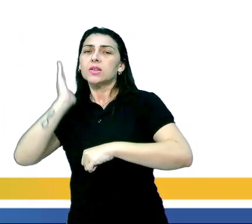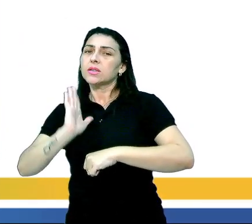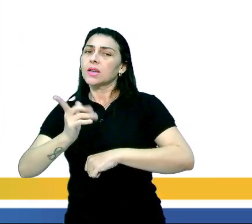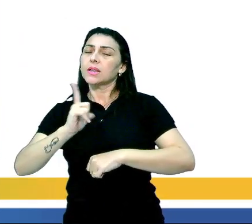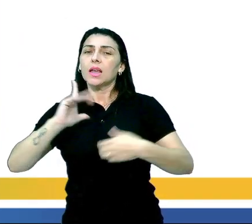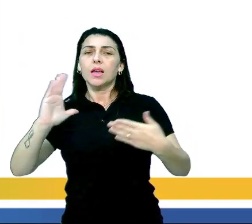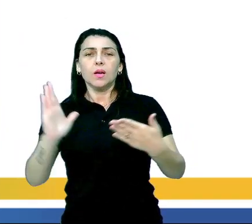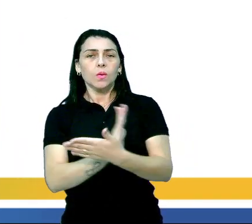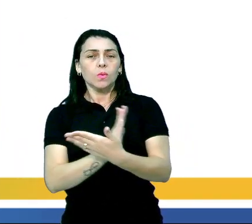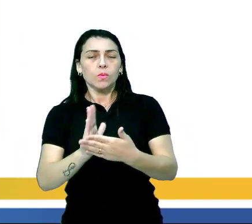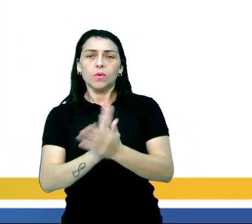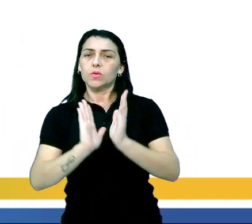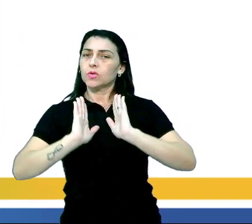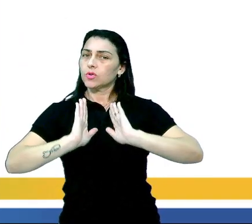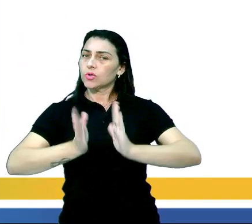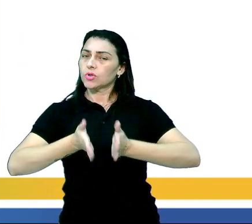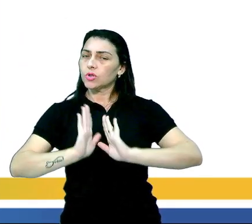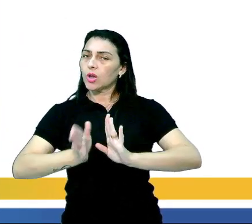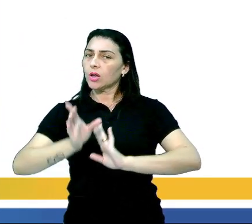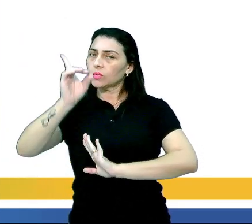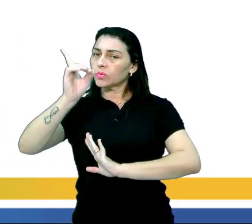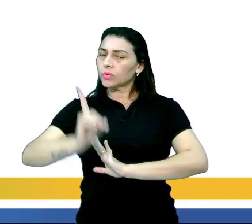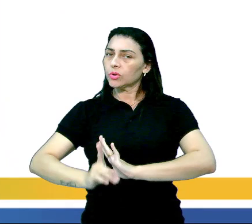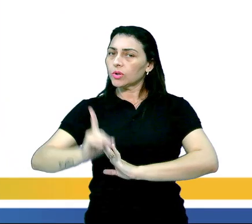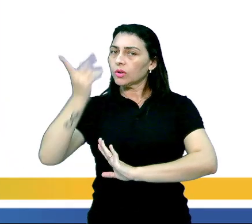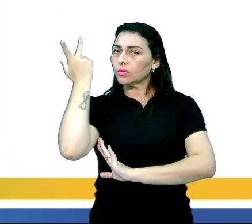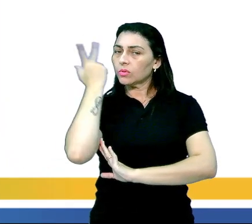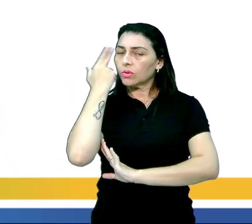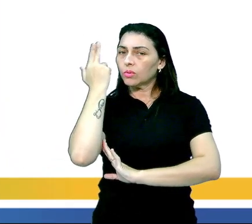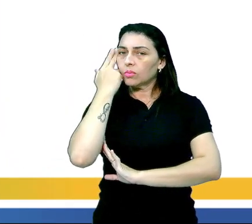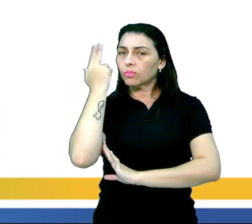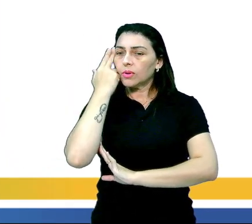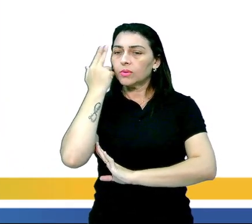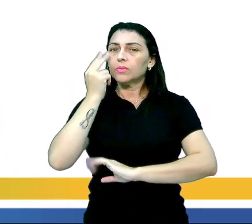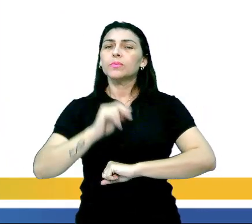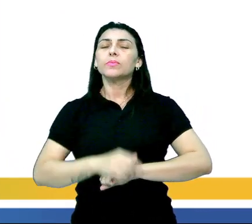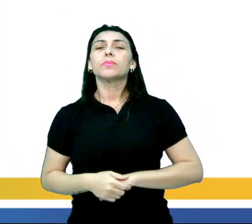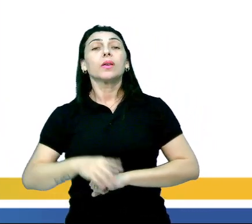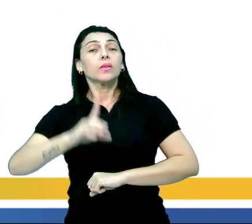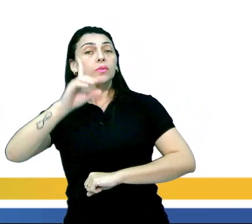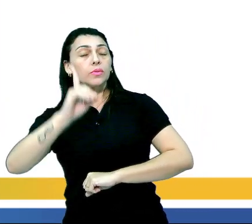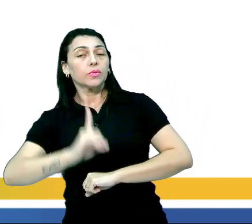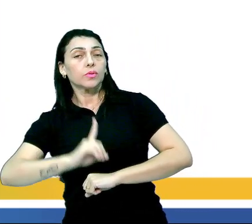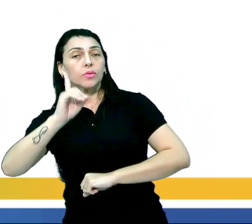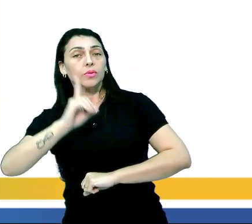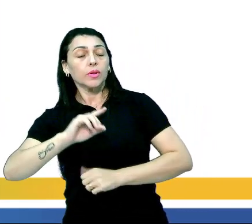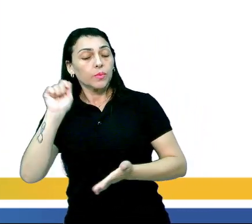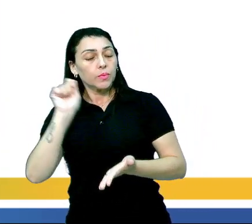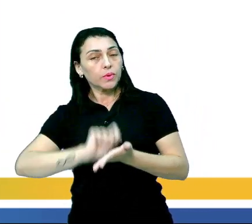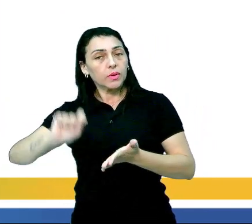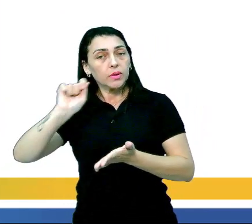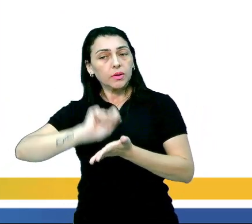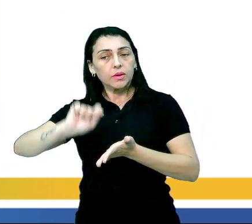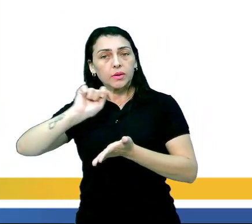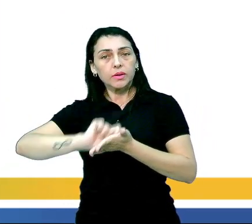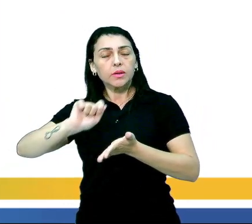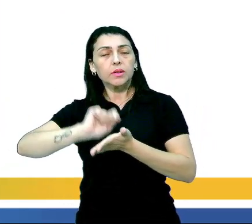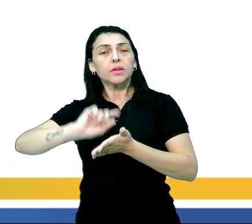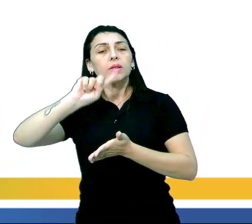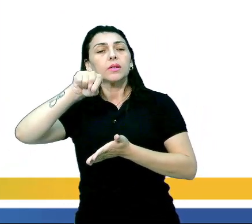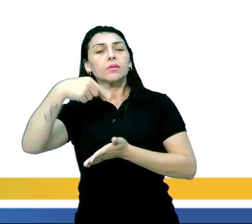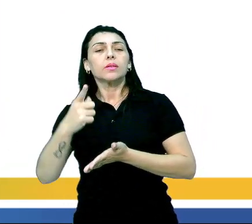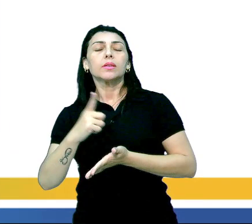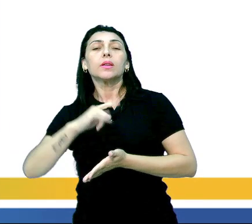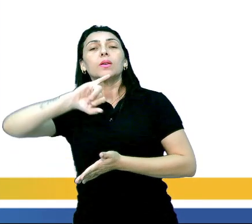algumas coisas que nós acabamos colocando no direito natural. O direito natural é o direito escrito. E depois nós vamos